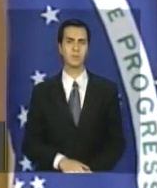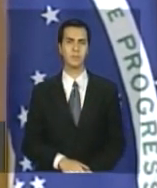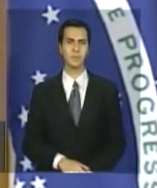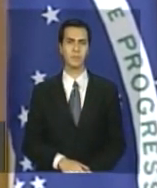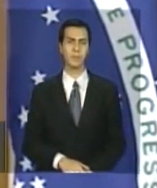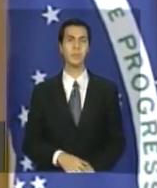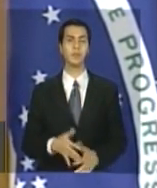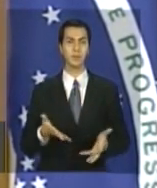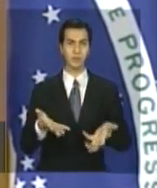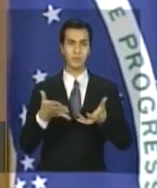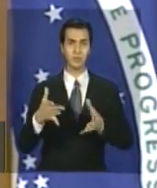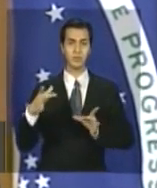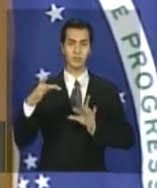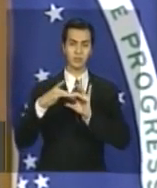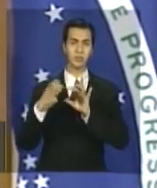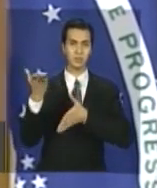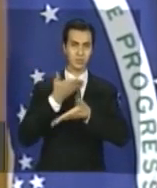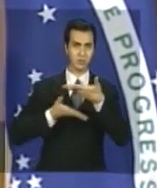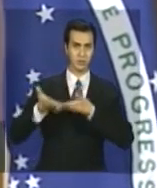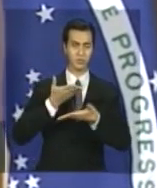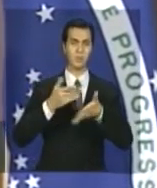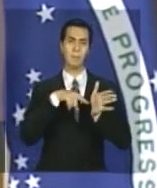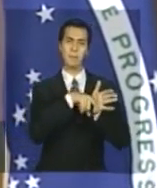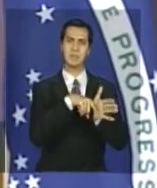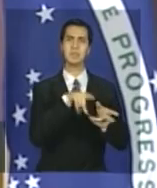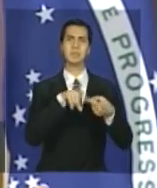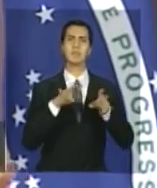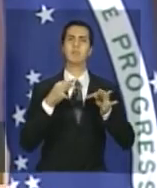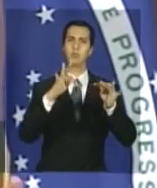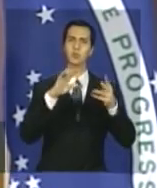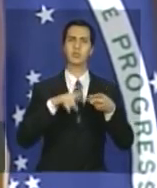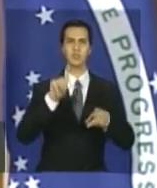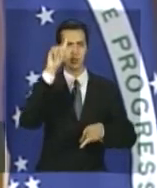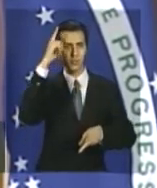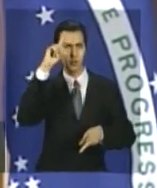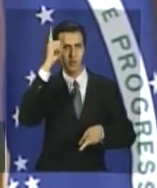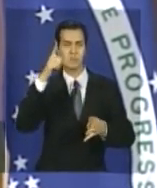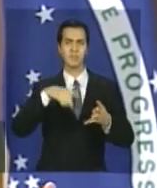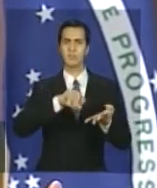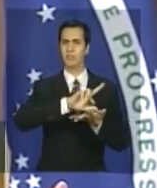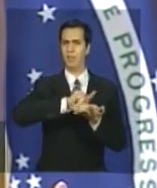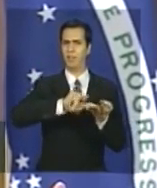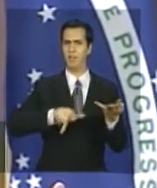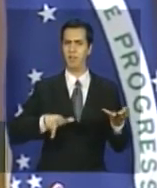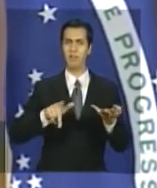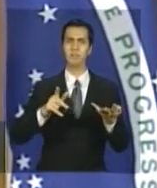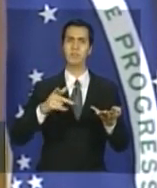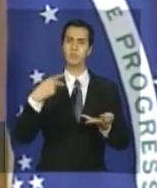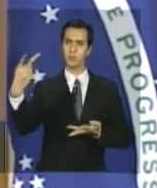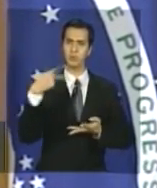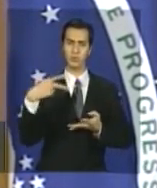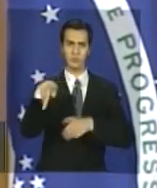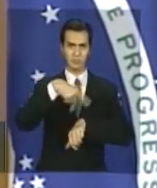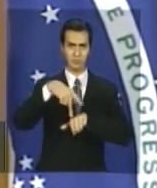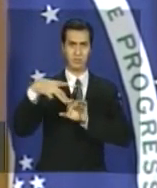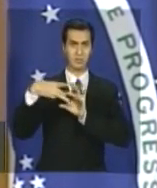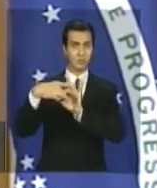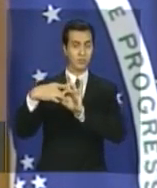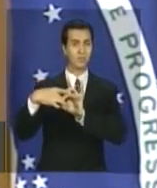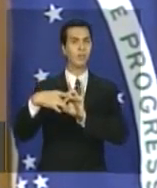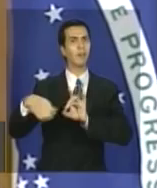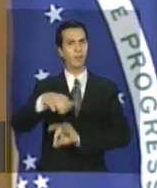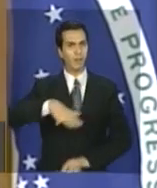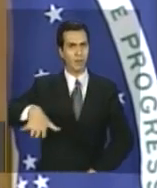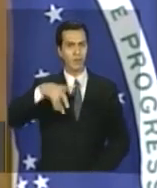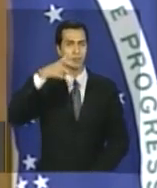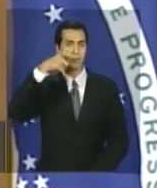cooperação em matéria de ciência, inovação, pesquisa, tecnologia entre nossos dois países é uma das áreas mais interessantes para